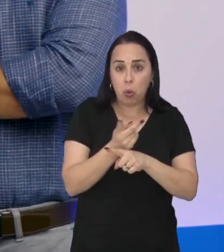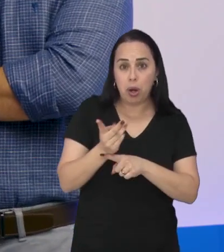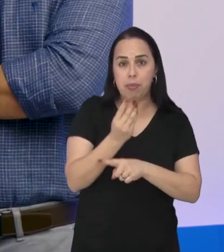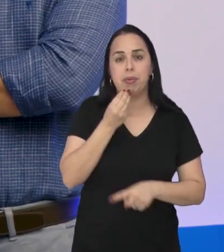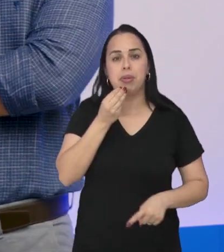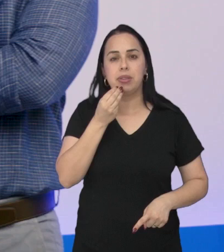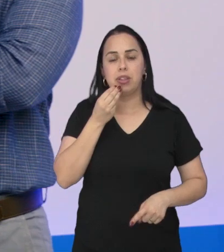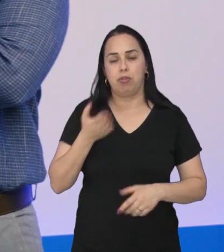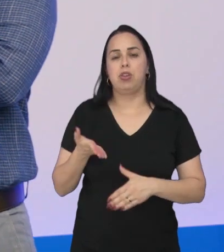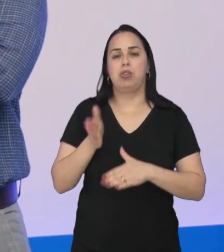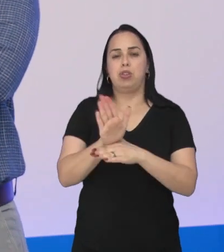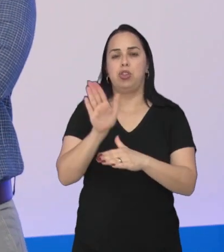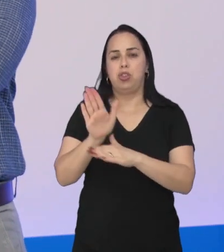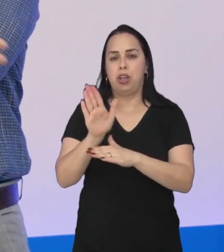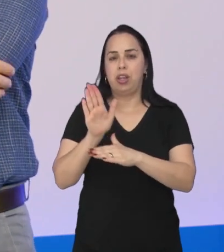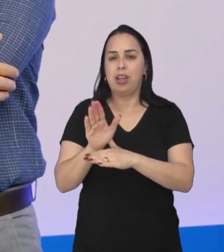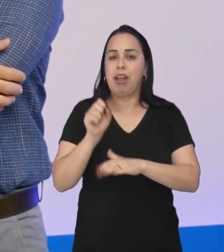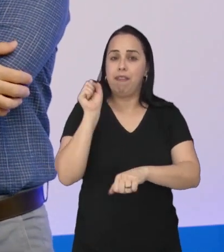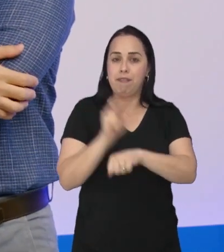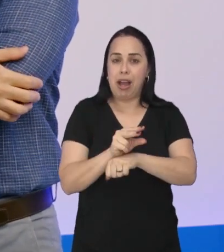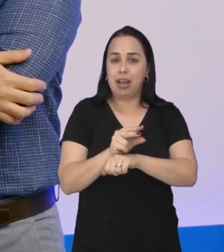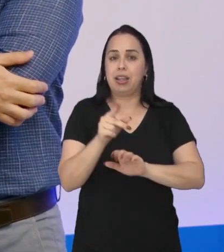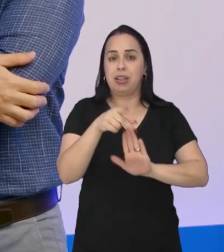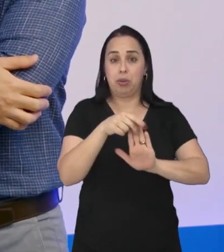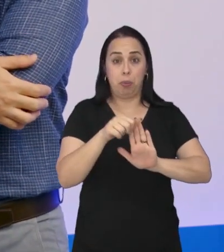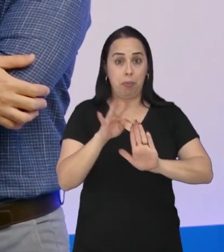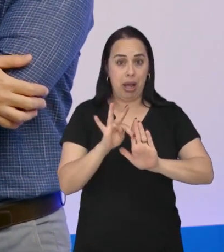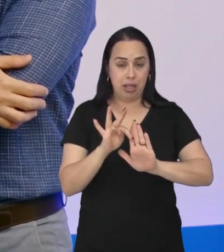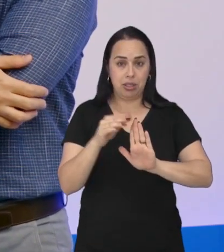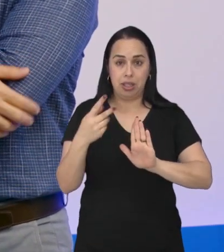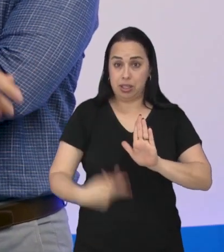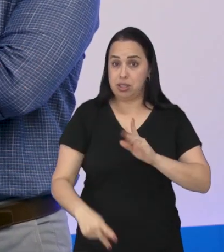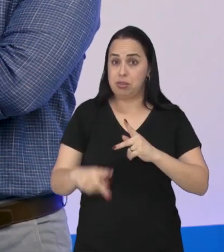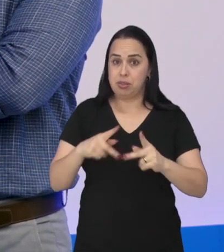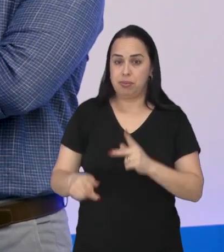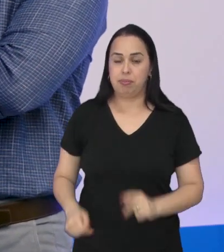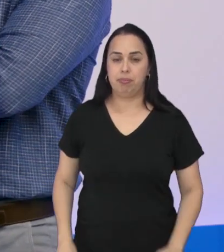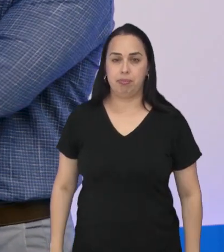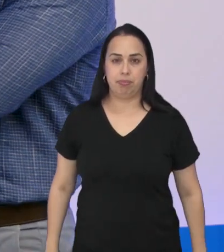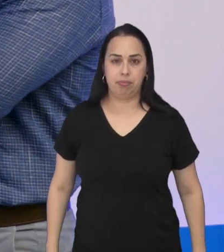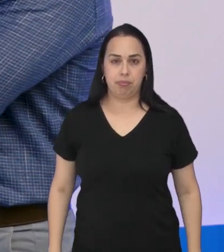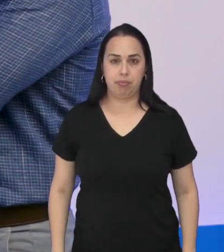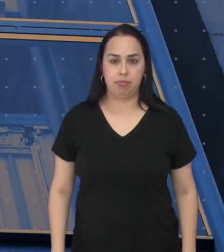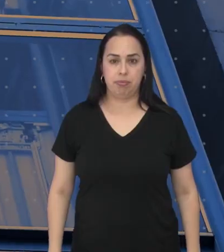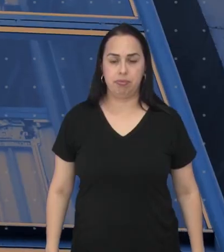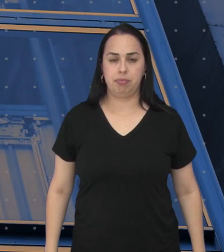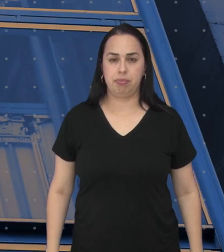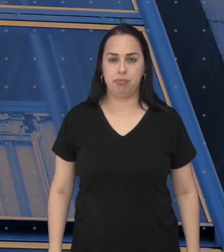de uma oportunidade? Então a gente te ajuda com as vagas de emprego oferecidas no PAT de São José.